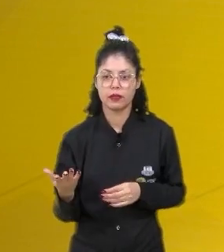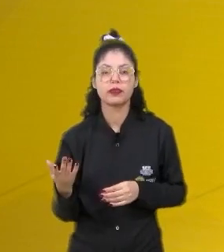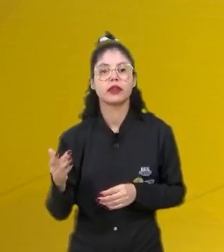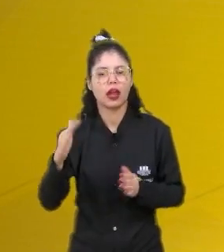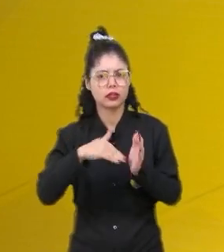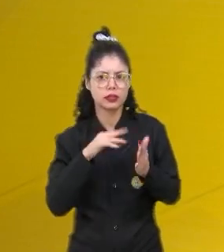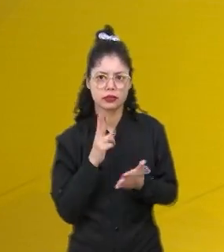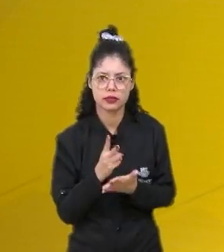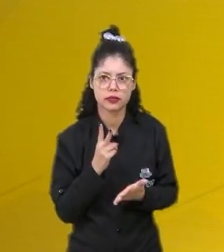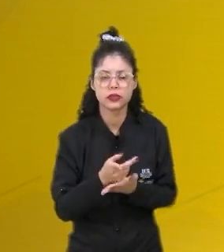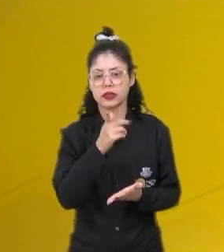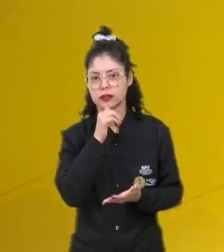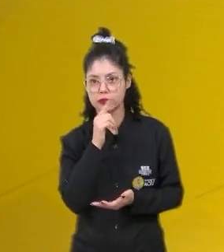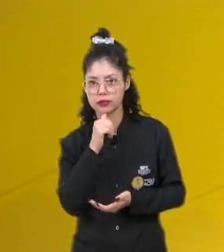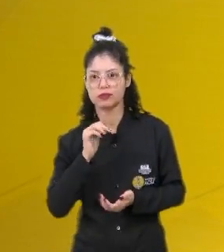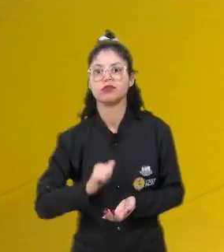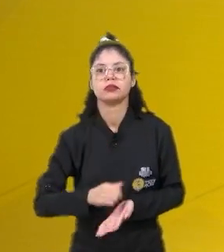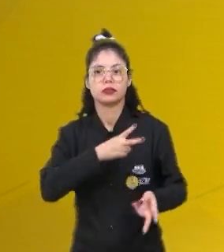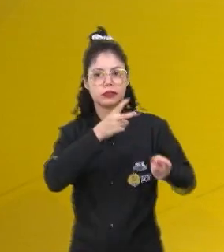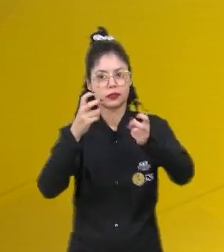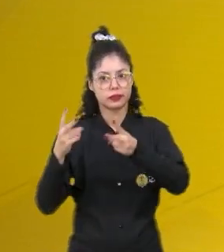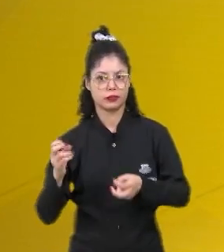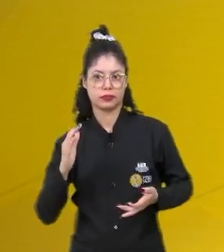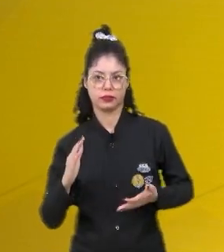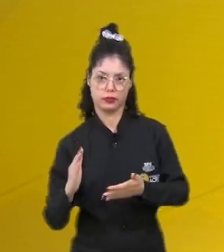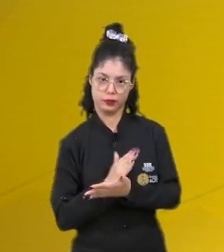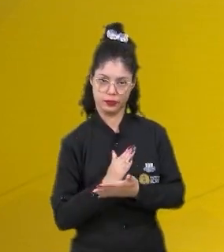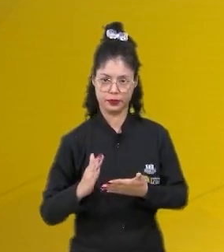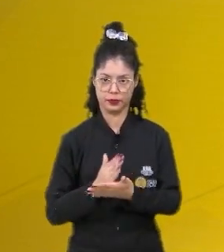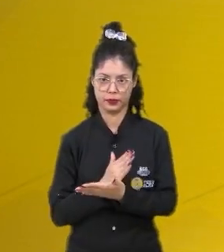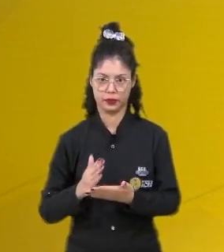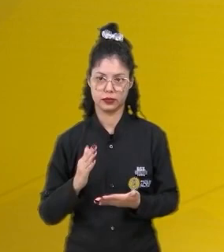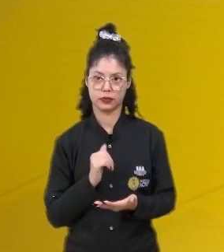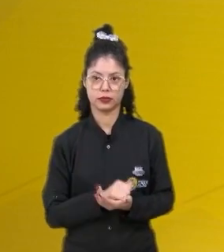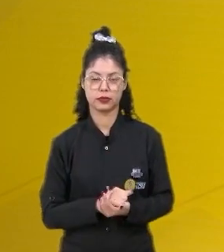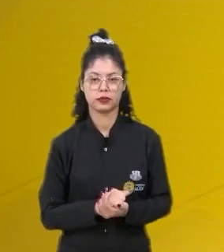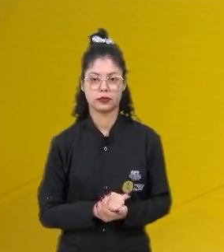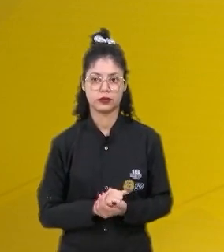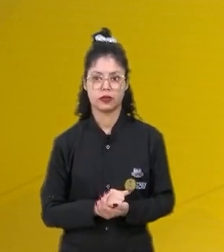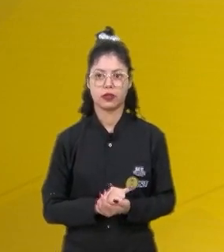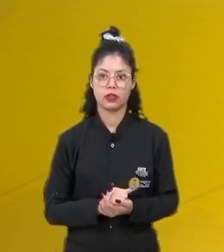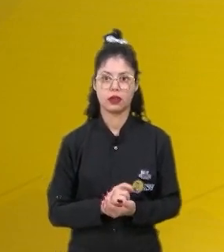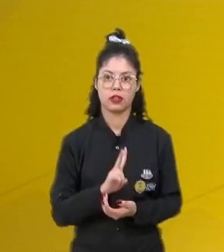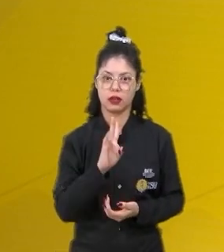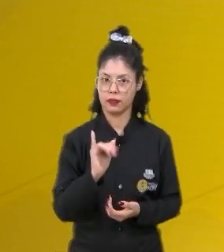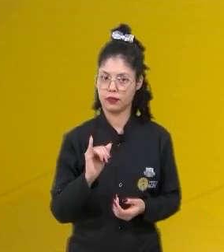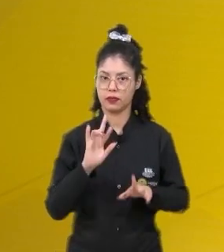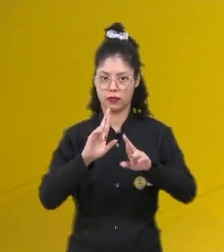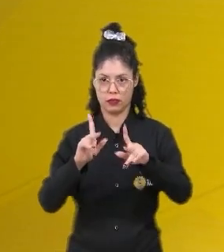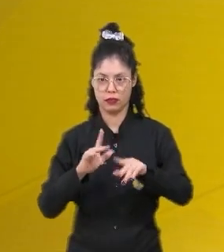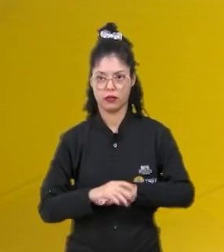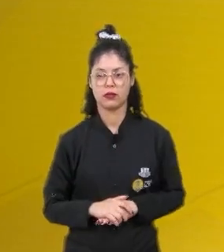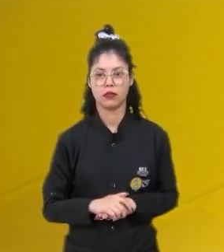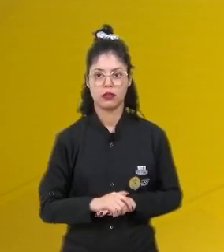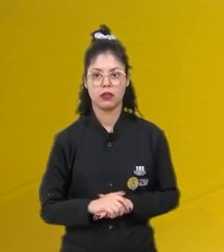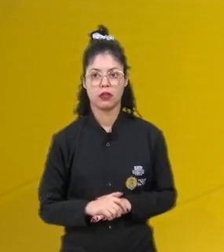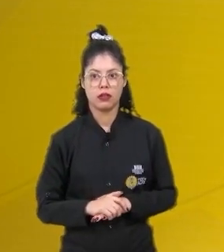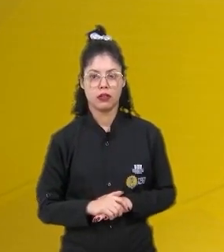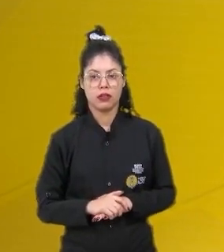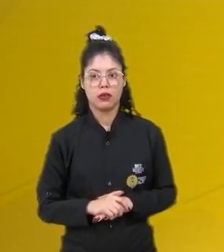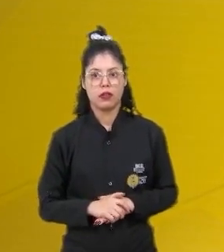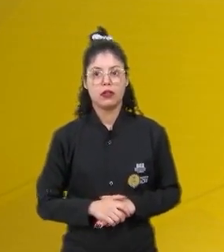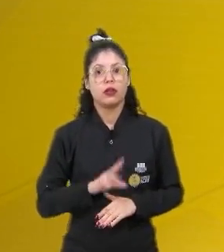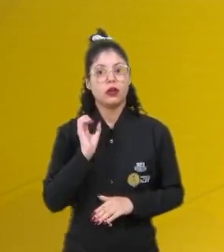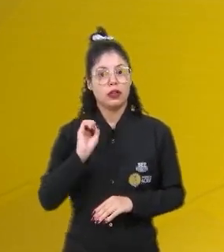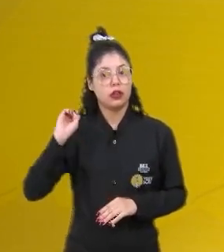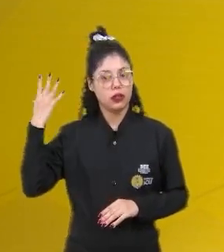então até mesmo dentro d'água, você vai perceber que o som ele vai ser totalmente diferente. Embora a mesma coisa